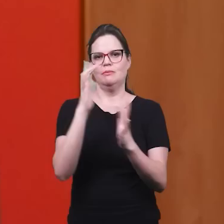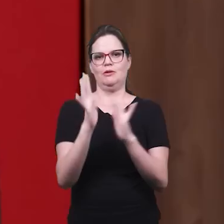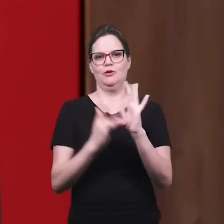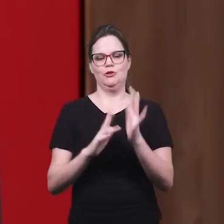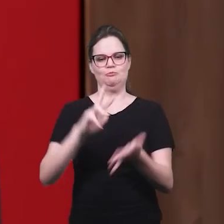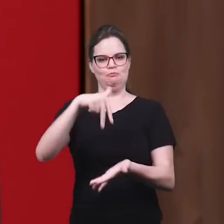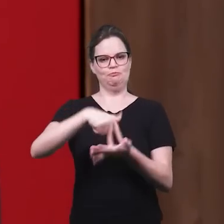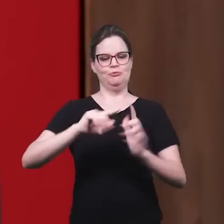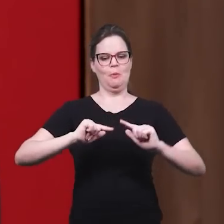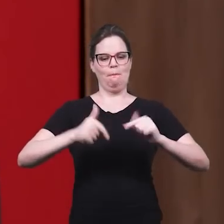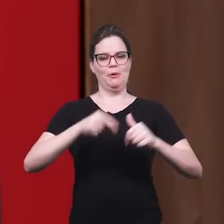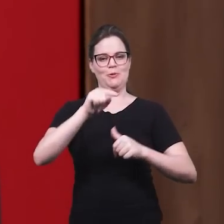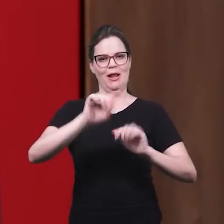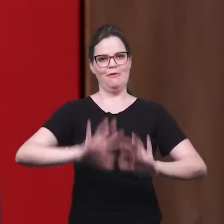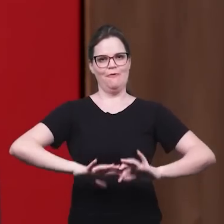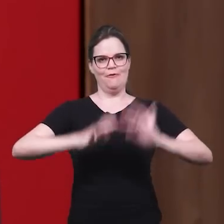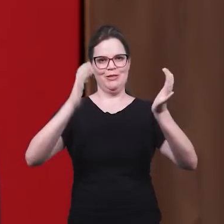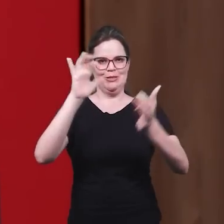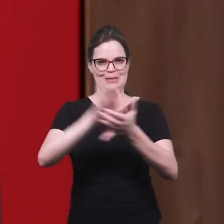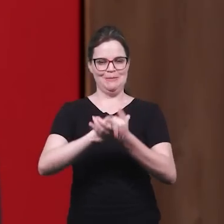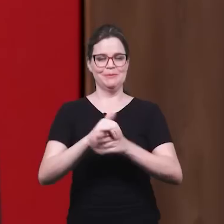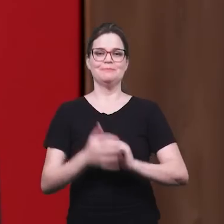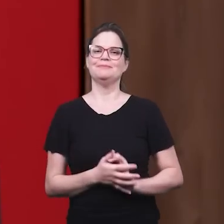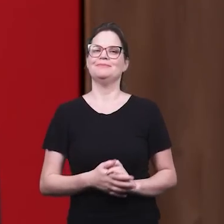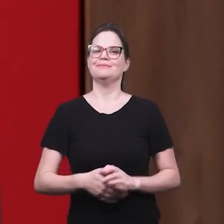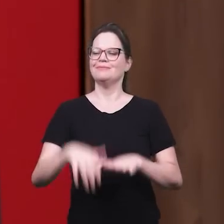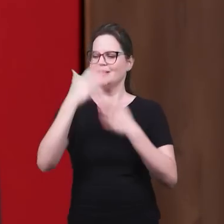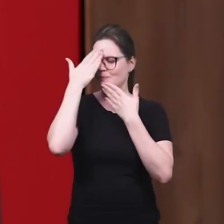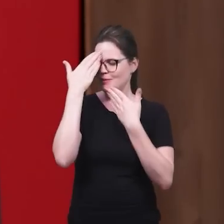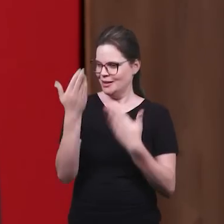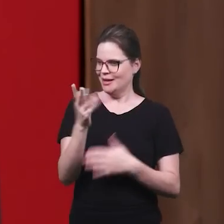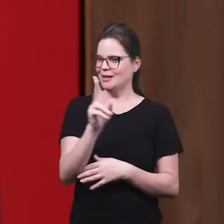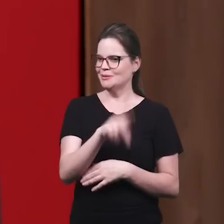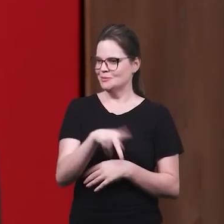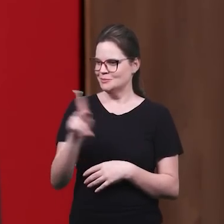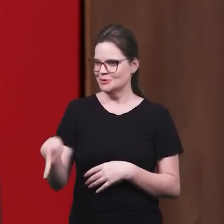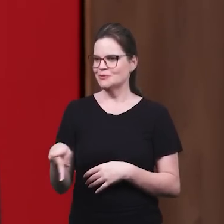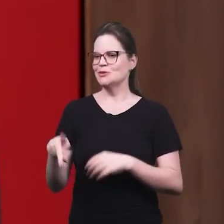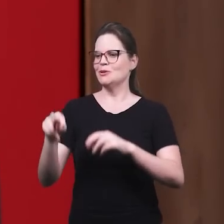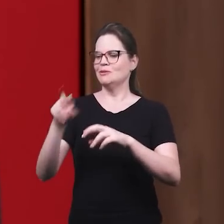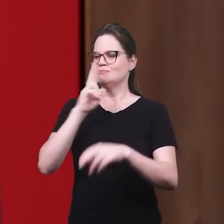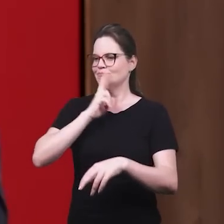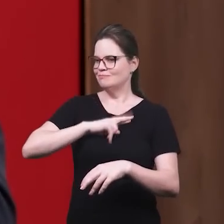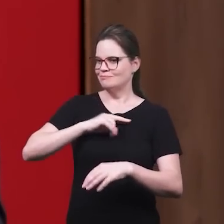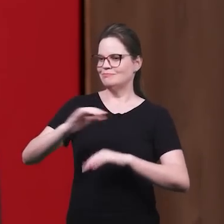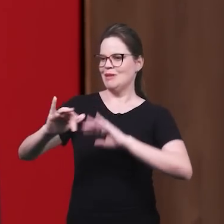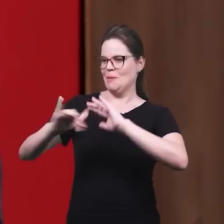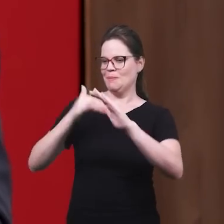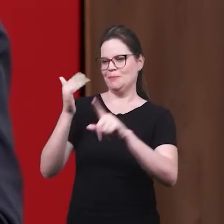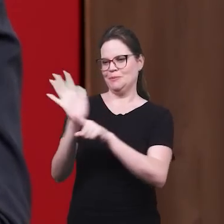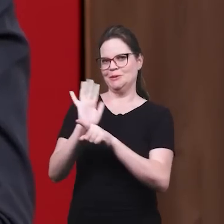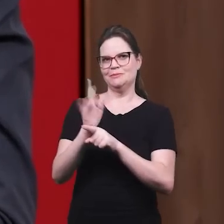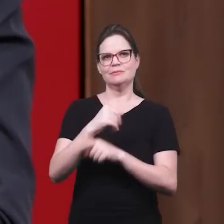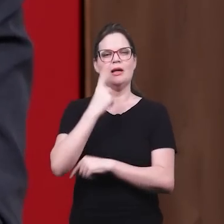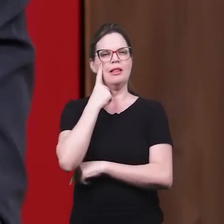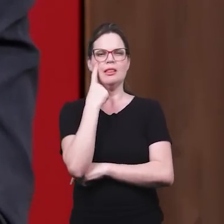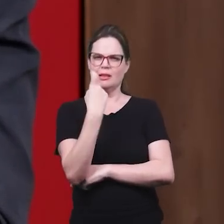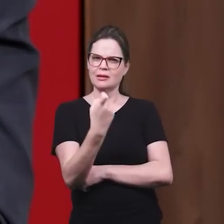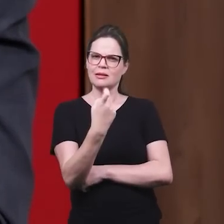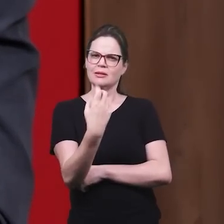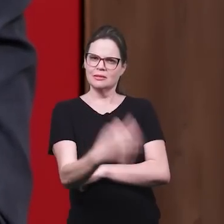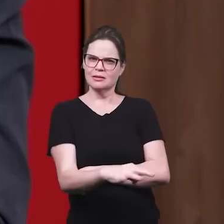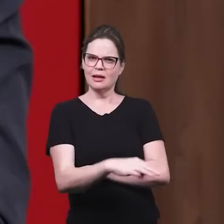festa. Muito bem, eu queria agradecer ao professor Alexandre Paulino pela resposta, pela contribuição. Muito interessante isso que